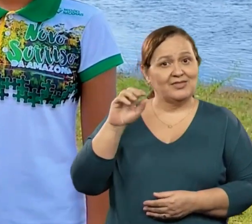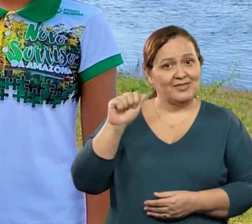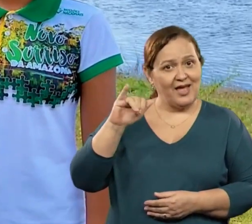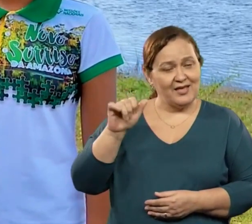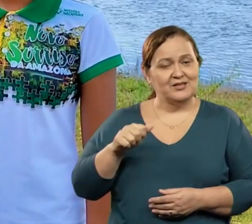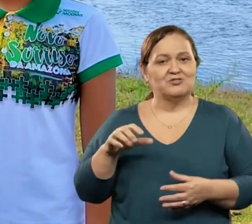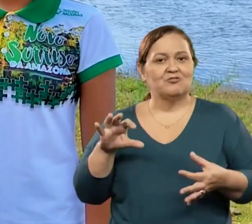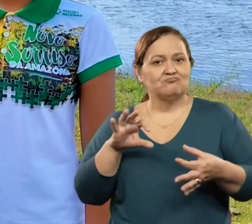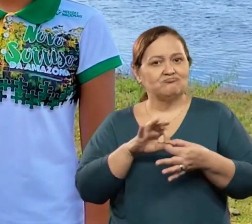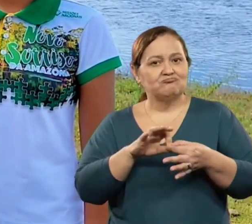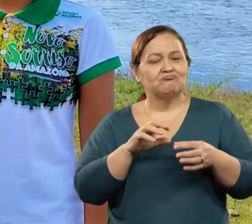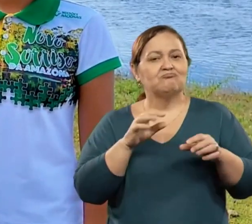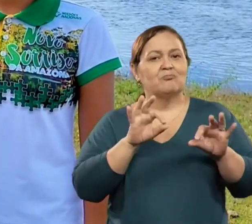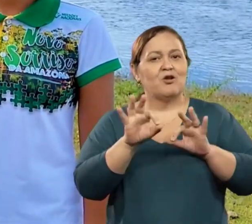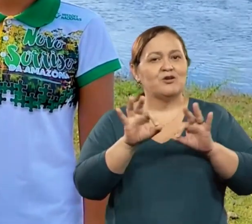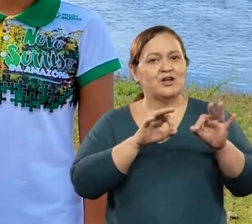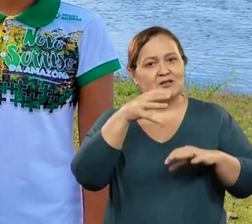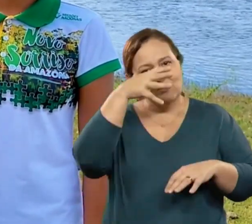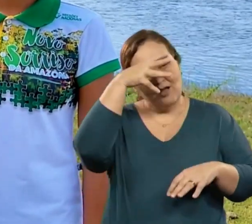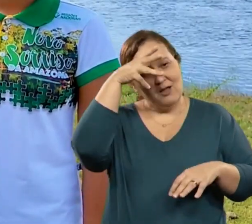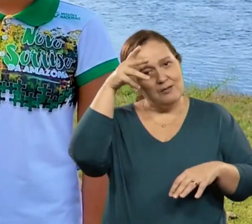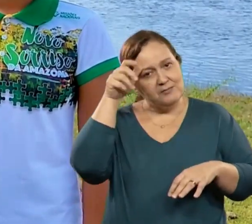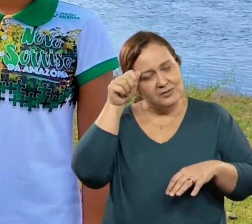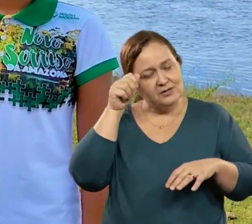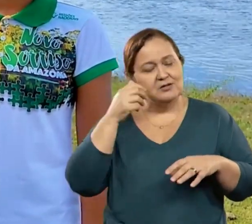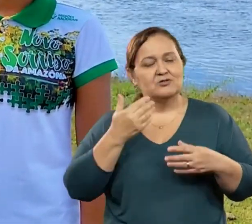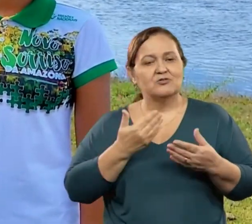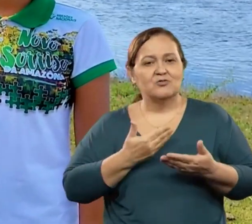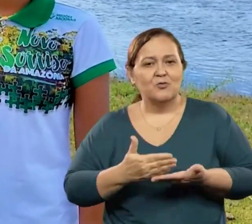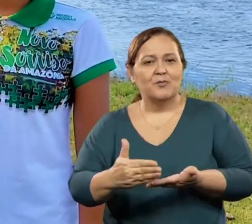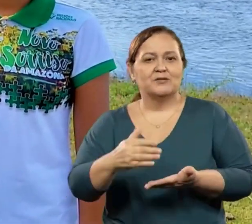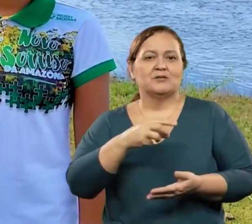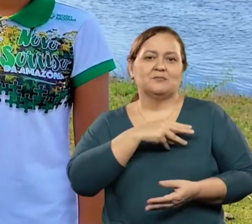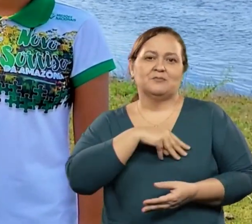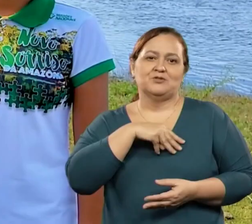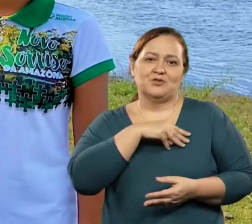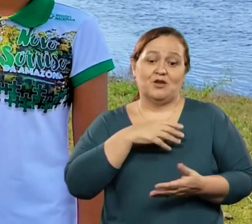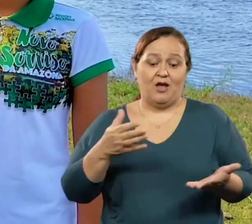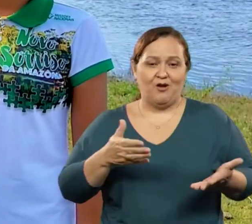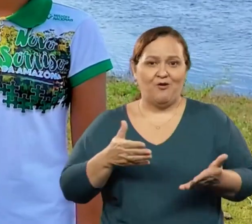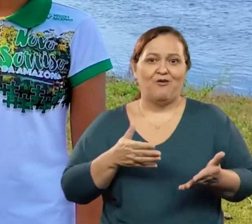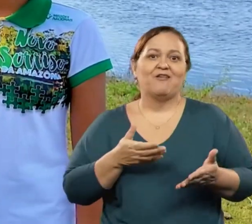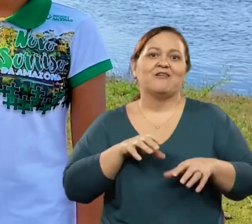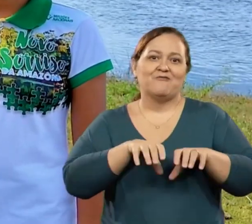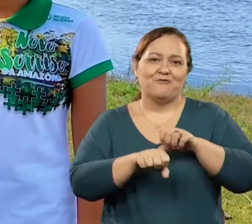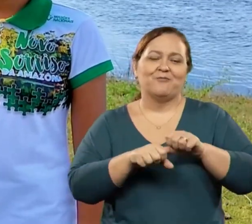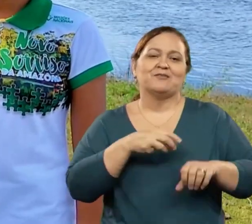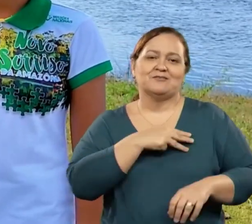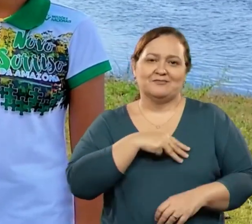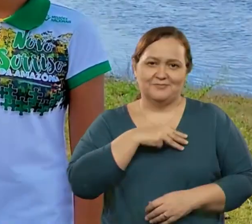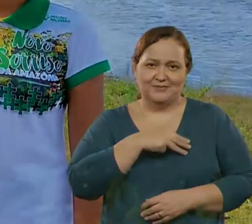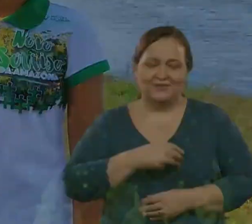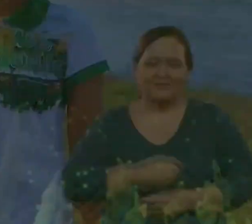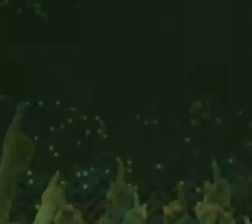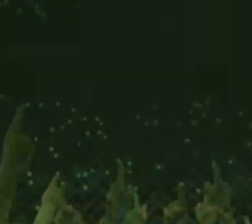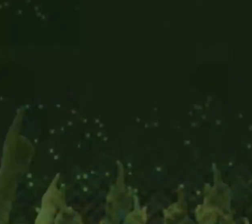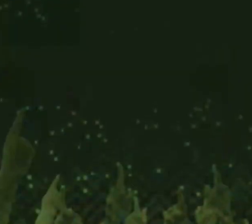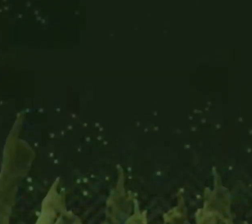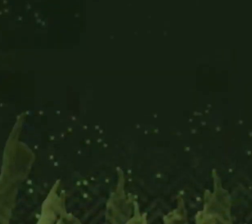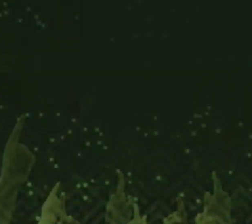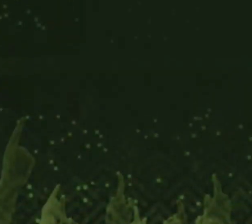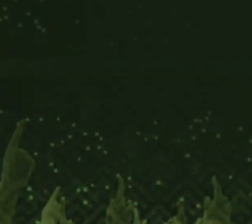Thaís, fazemos parte do projeto Amazônia, ingressamos em missões nacionais e hoje somos missionários em formação.